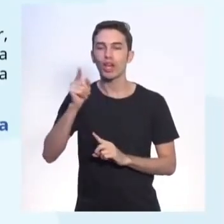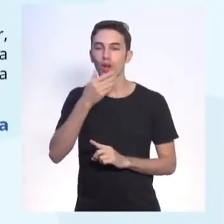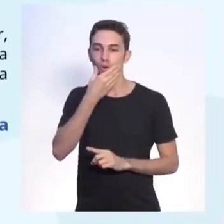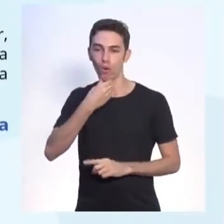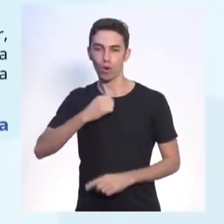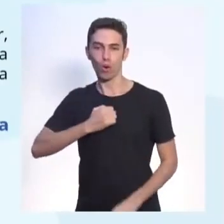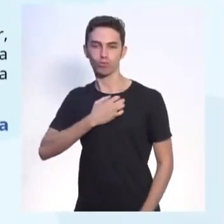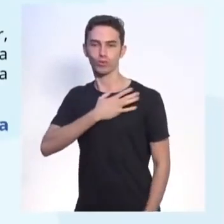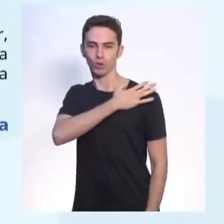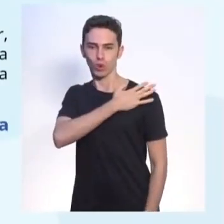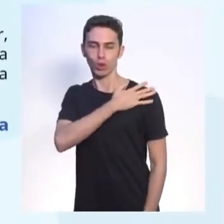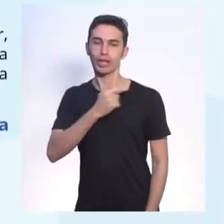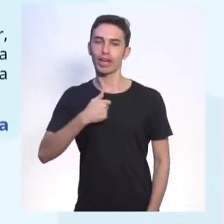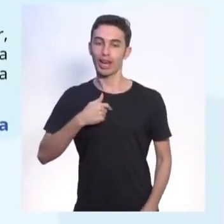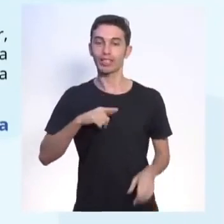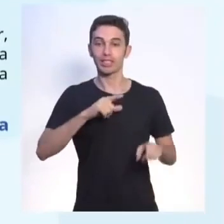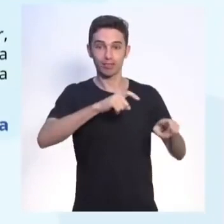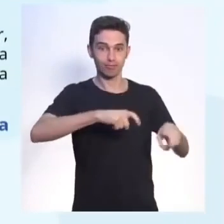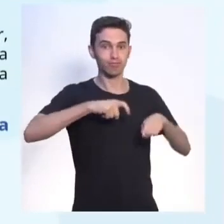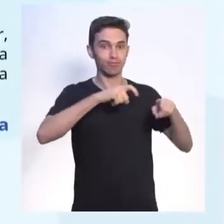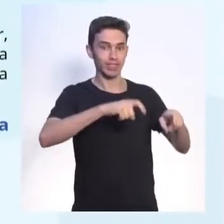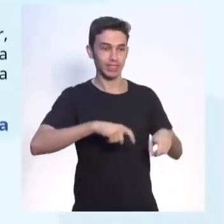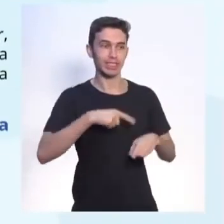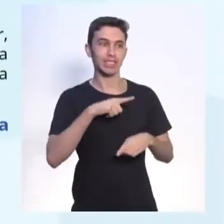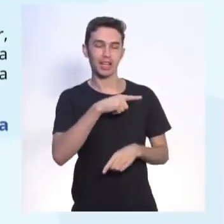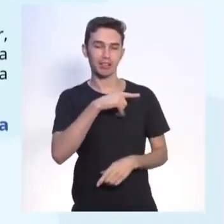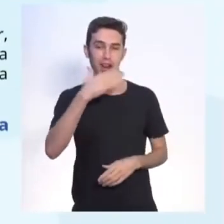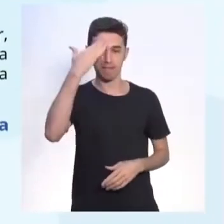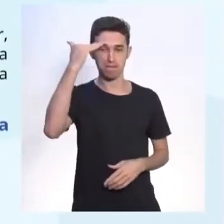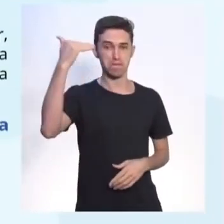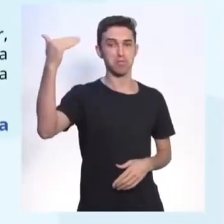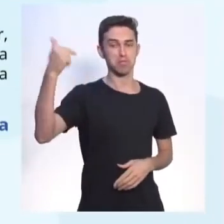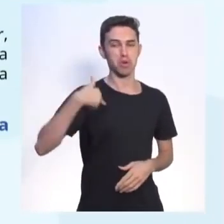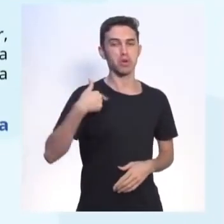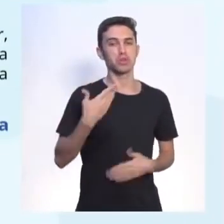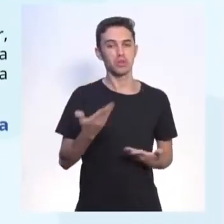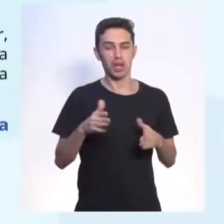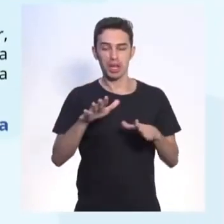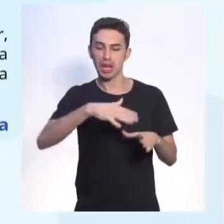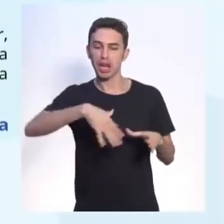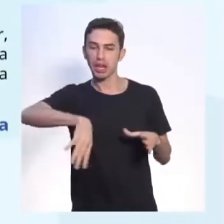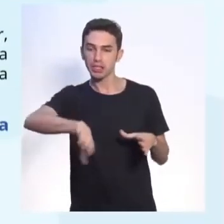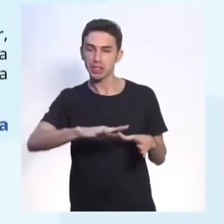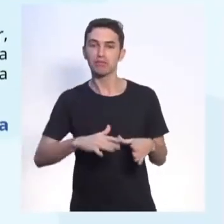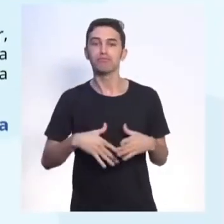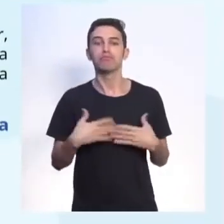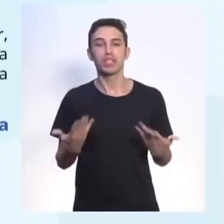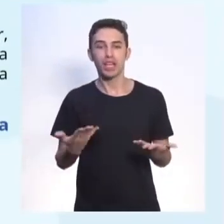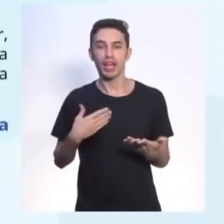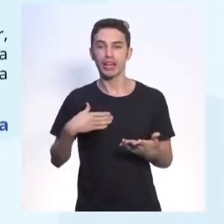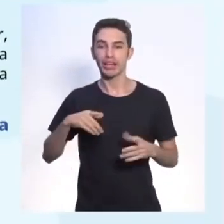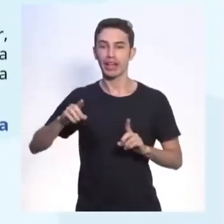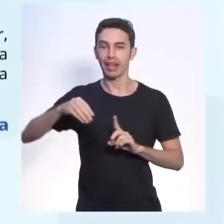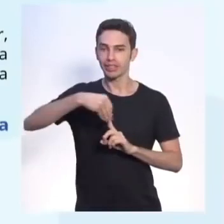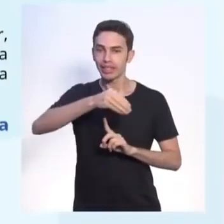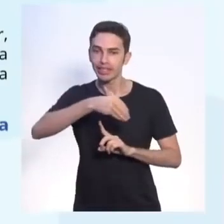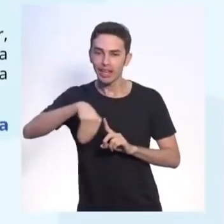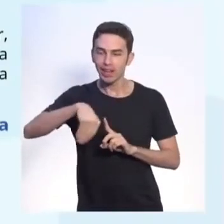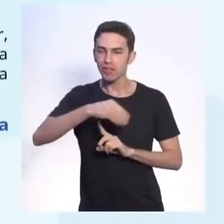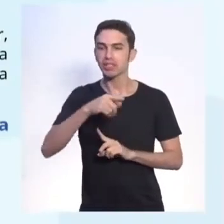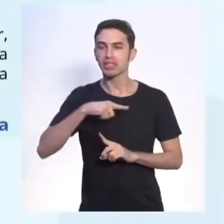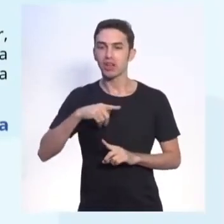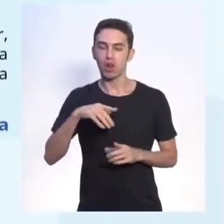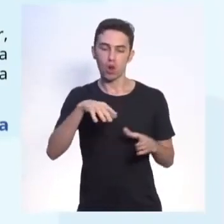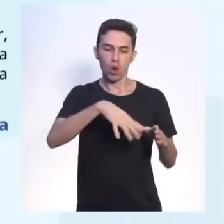que eram os fazendeiros de grande prestígio, né, na região, que com a intervenção na política